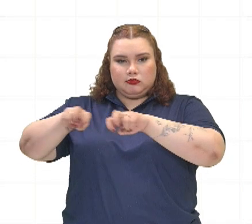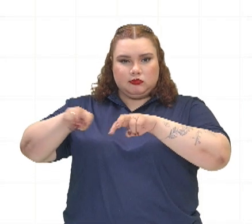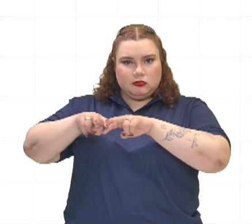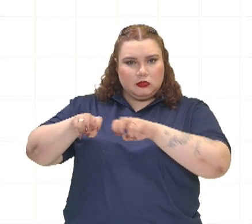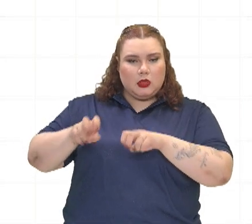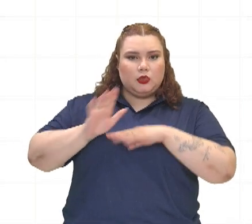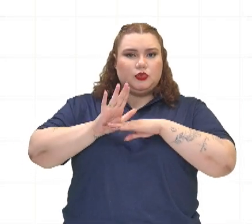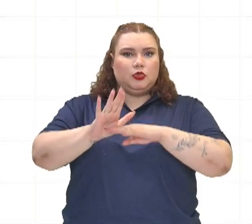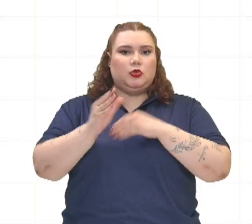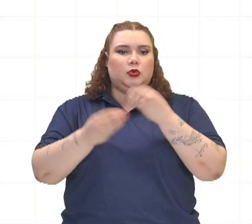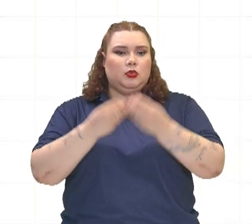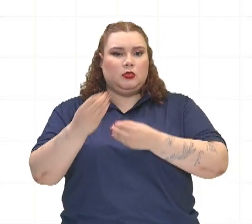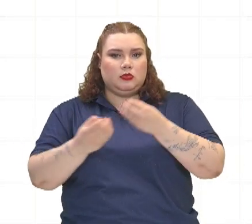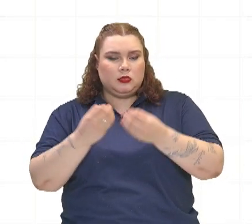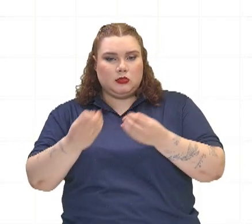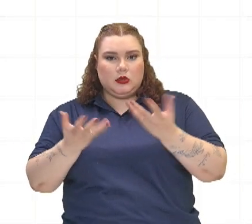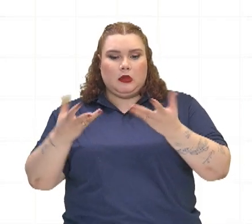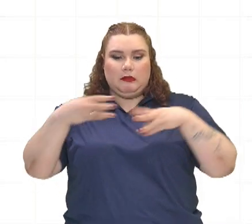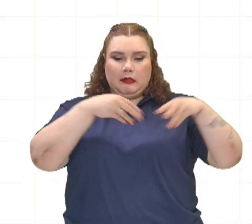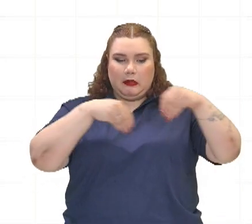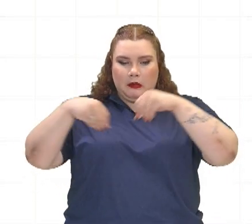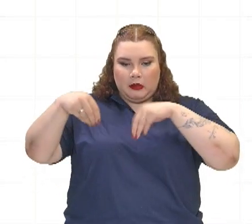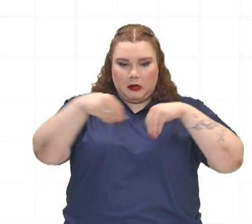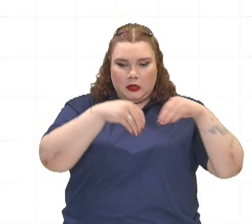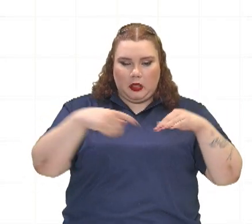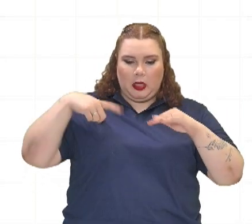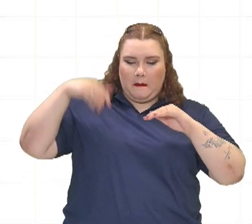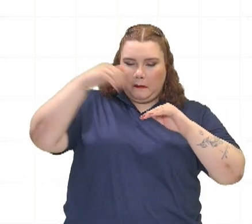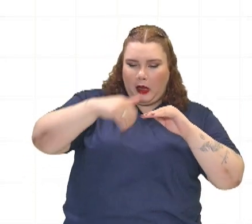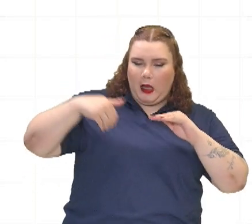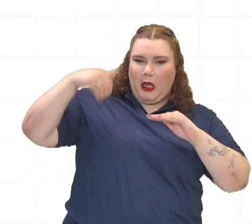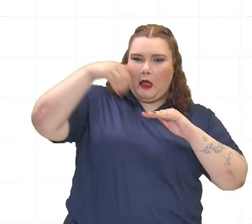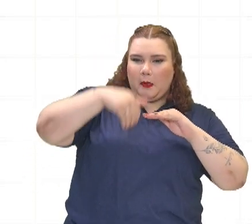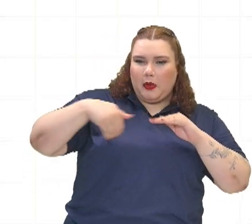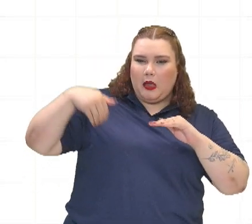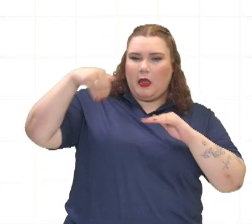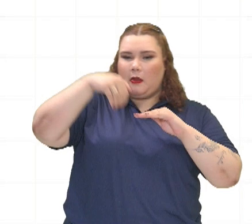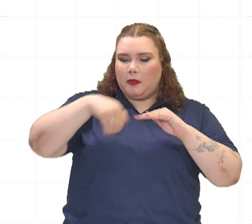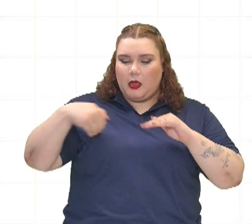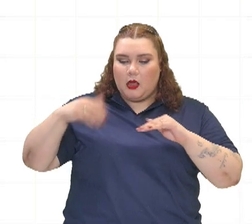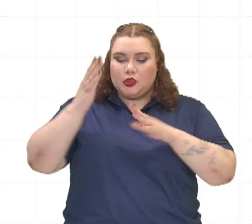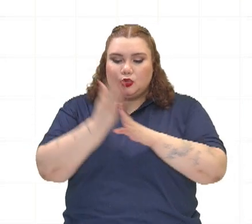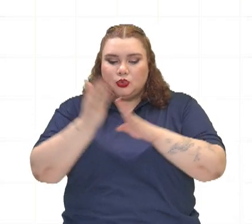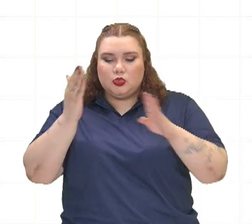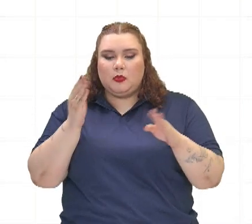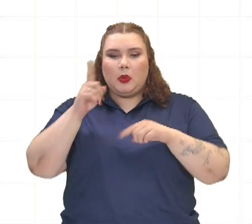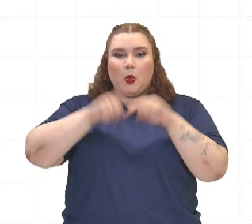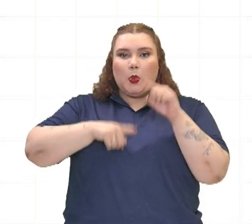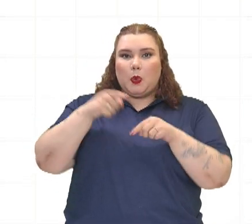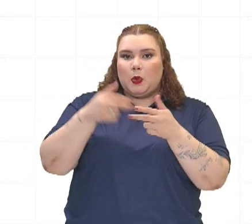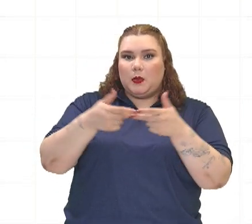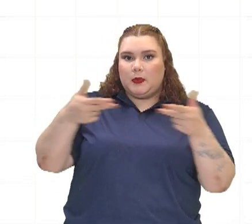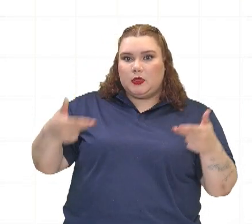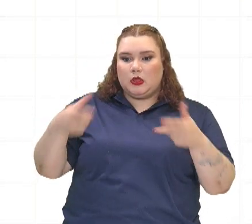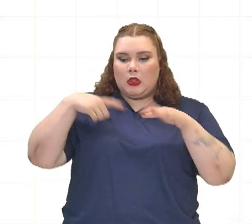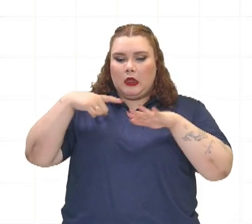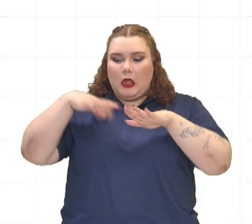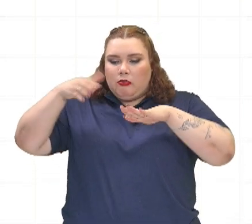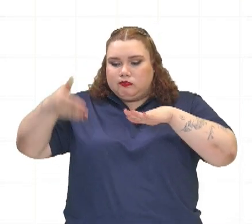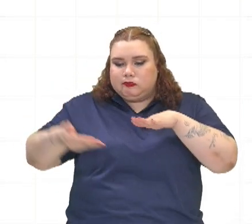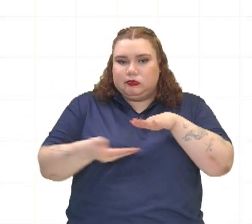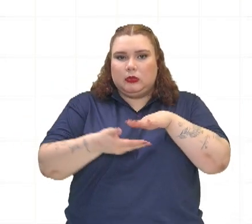como? Cavando, escavando, e descobrindo os objetos que estariam